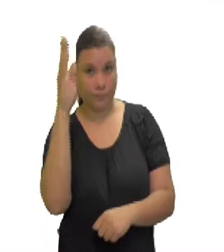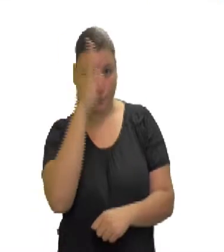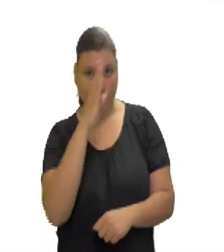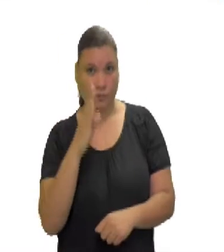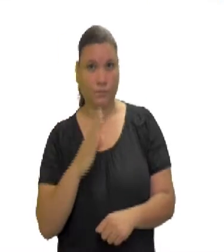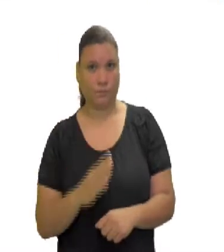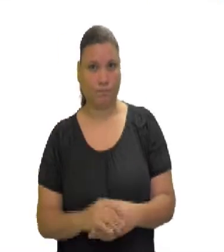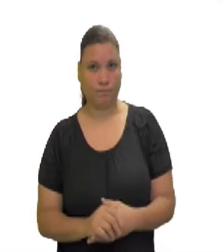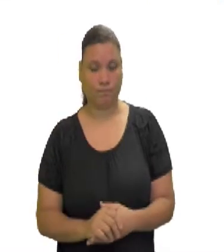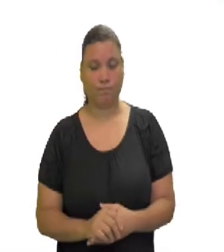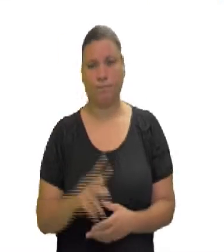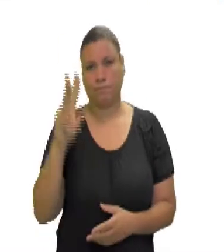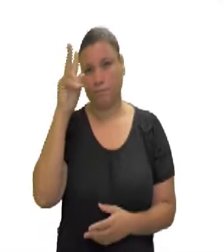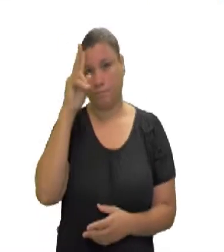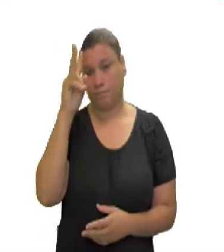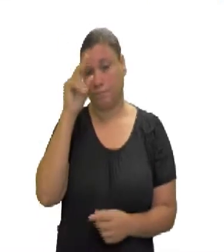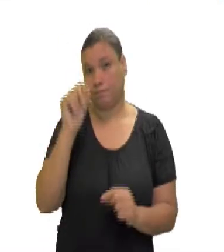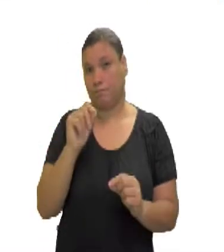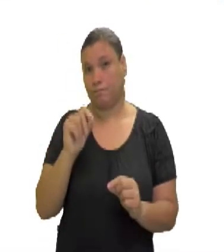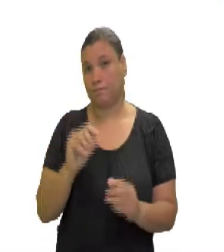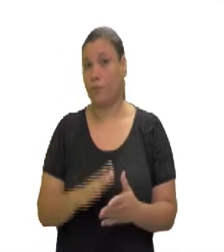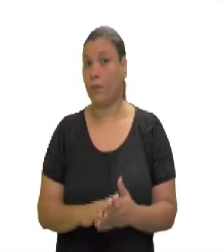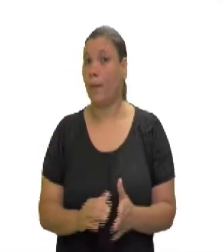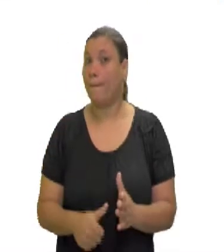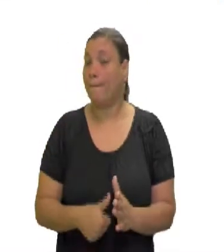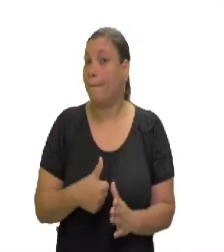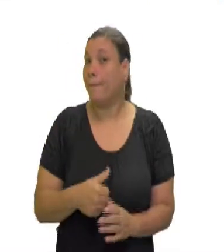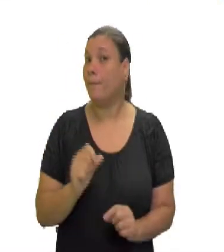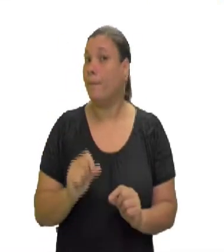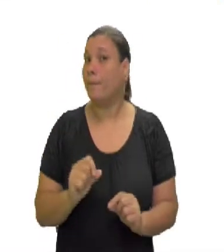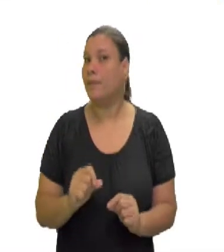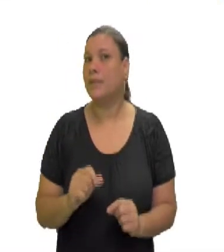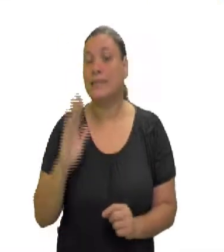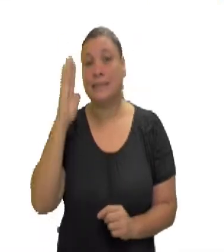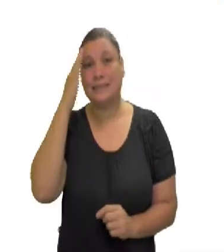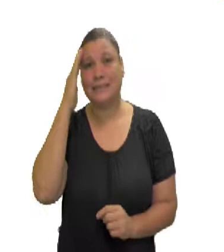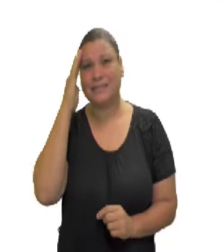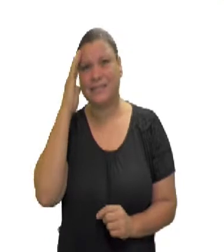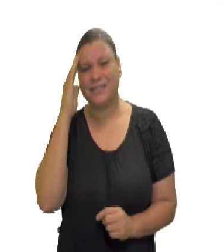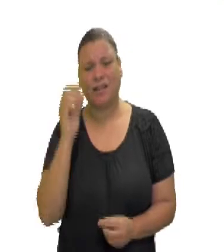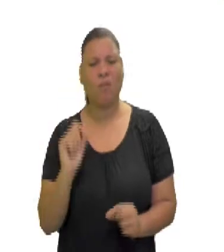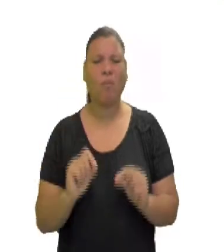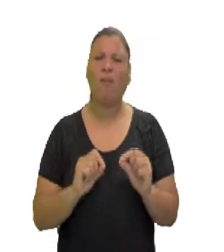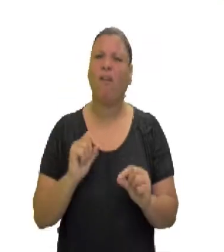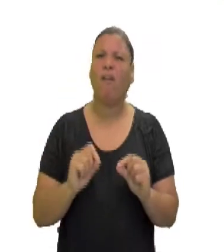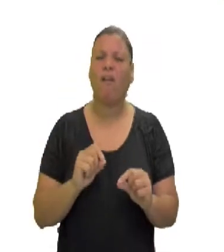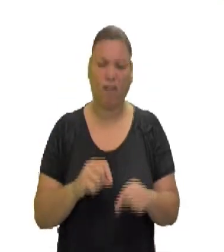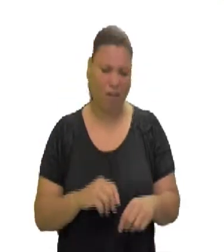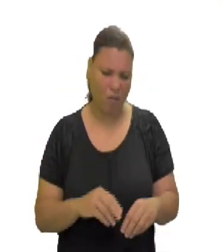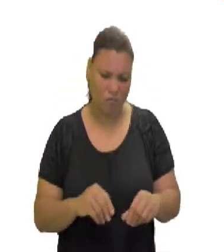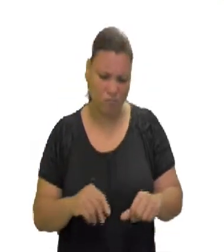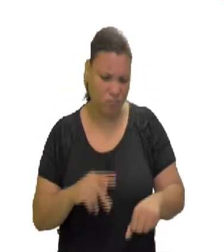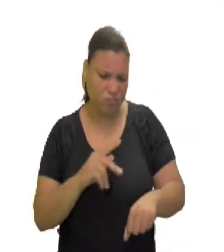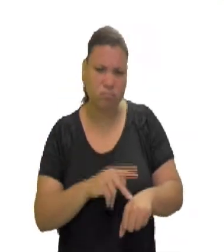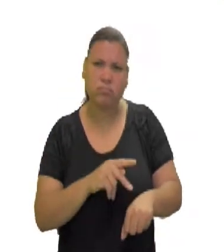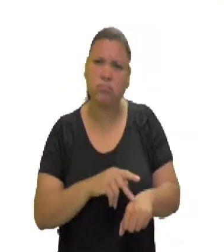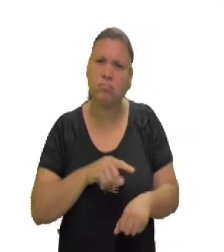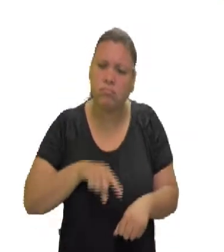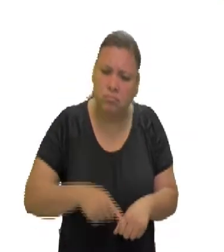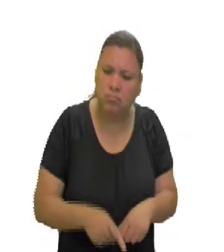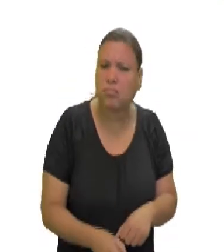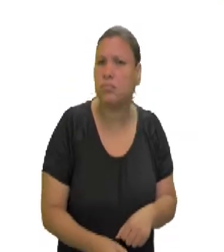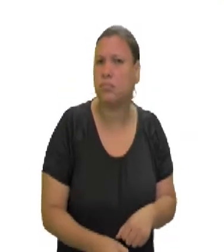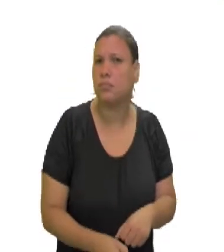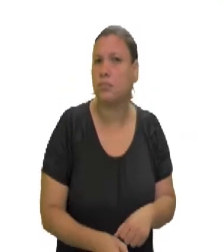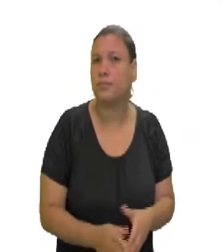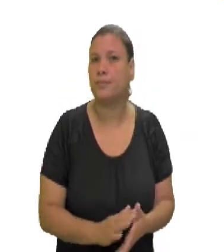a mineração. Então, olha só, a mineração ela tem um conceito geral para os tempos antigos e para os tempos de agora.